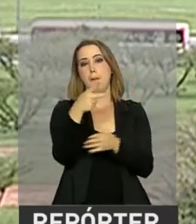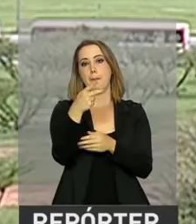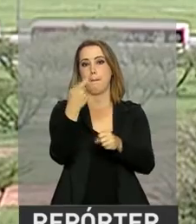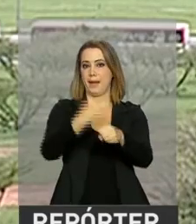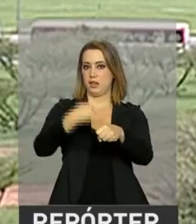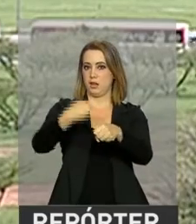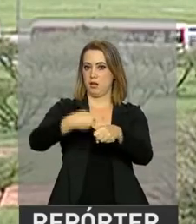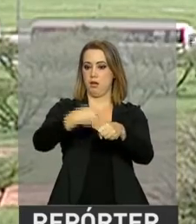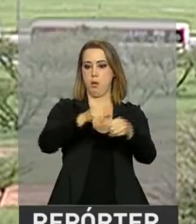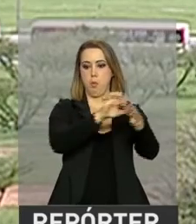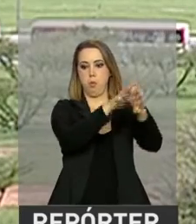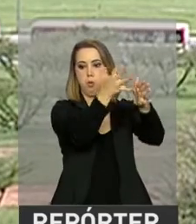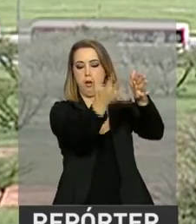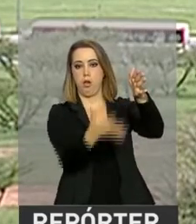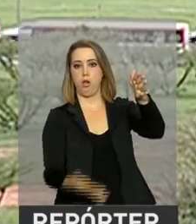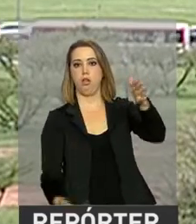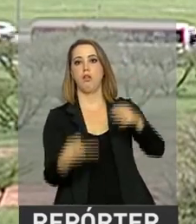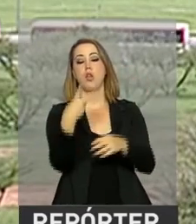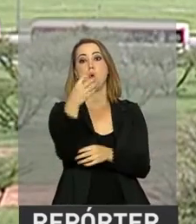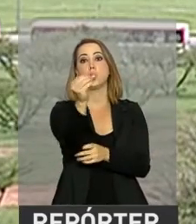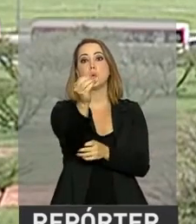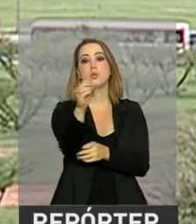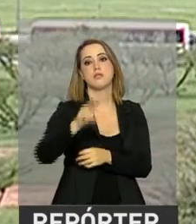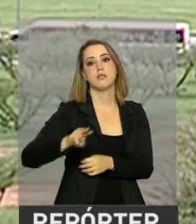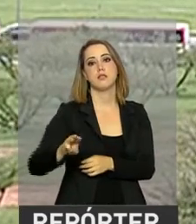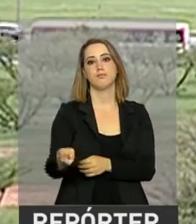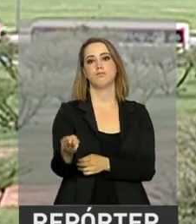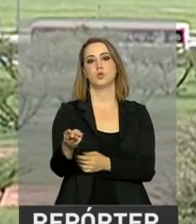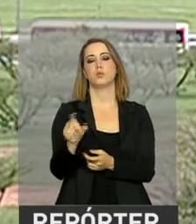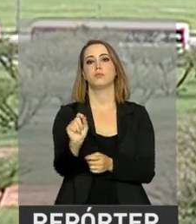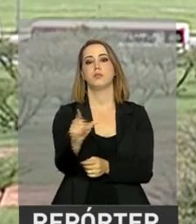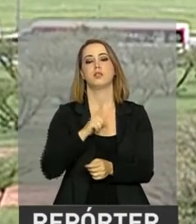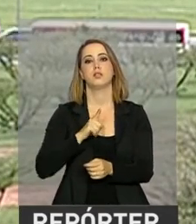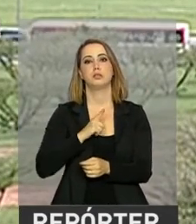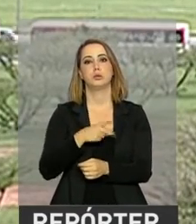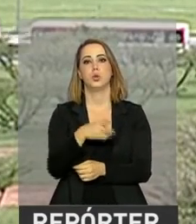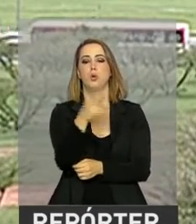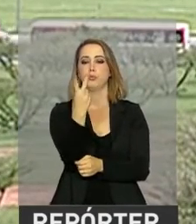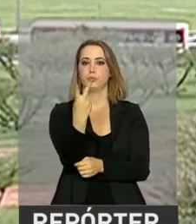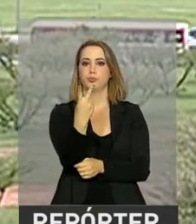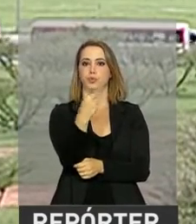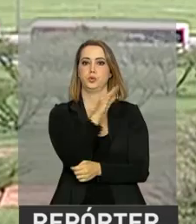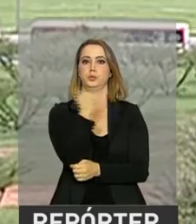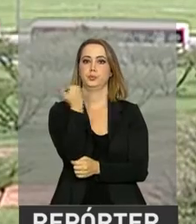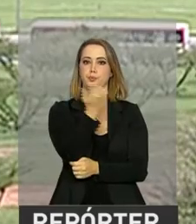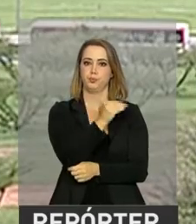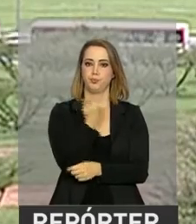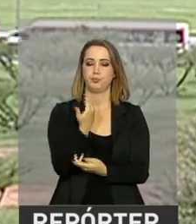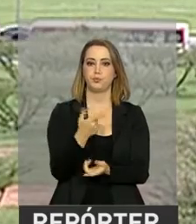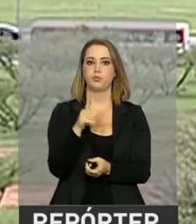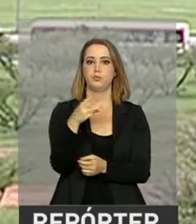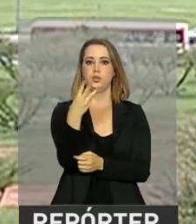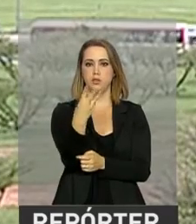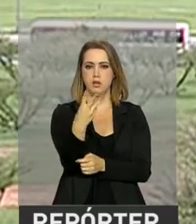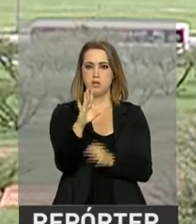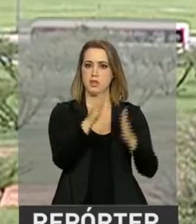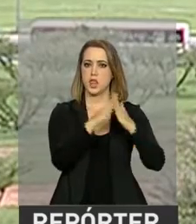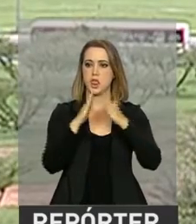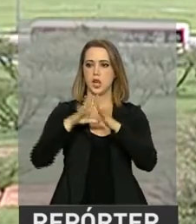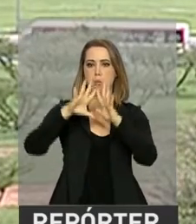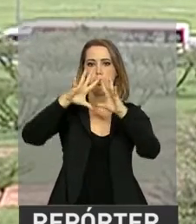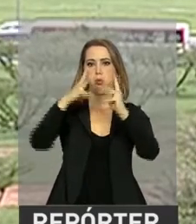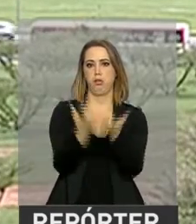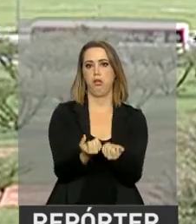que caiu 200 metros e acabou levando à morte de duas pessoas ea destruição completa de três casas o